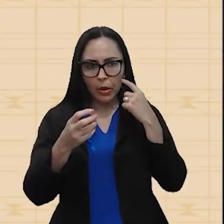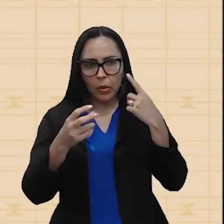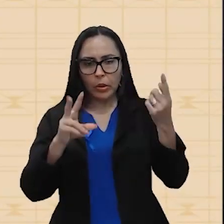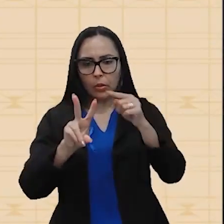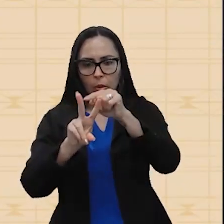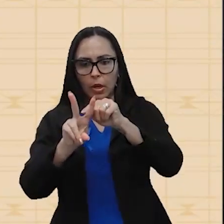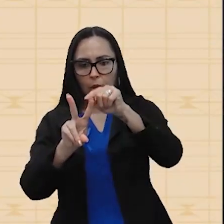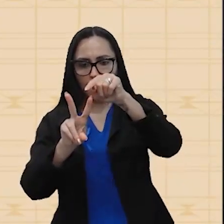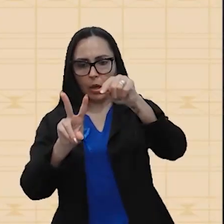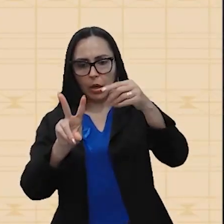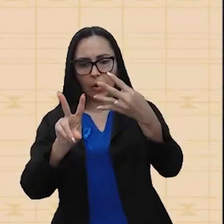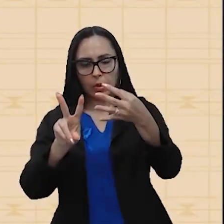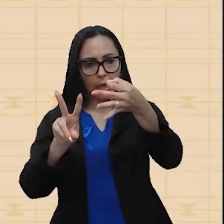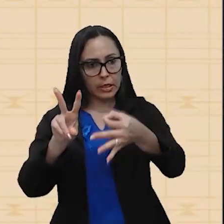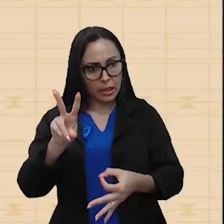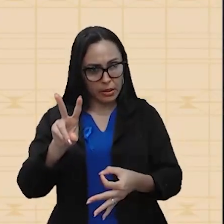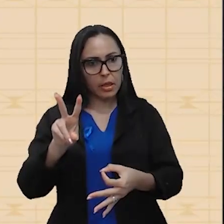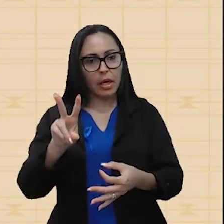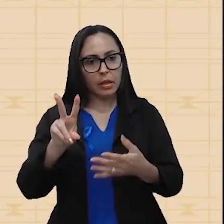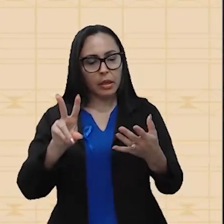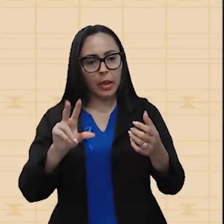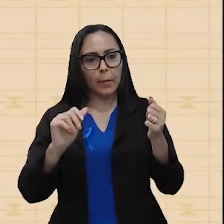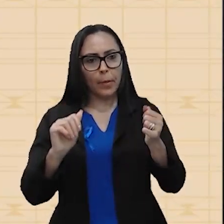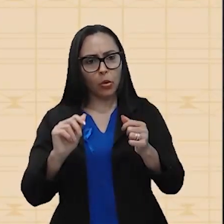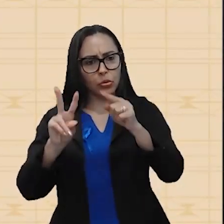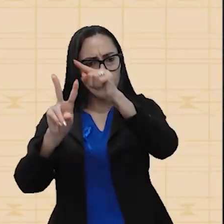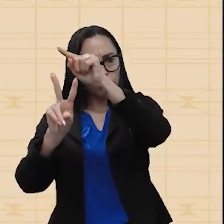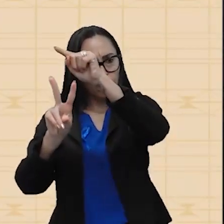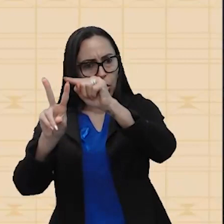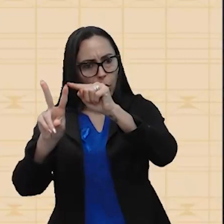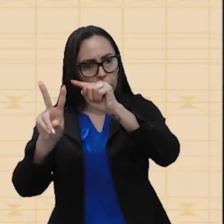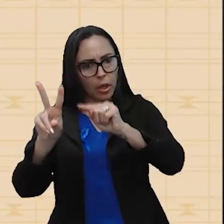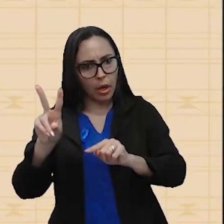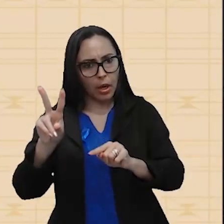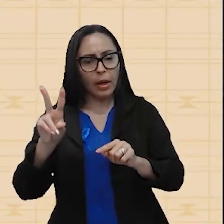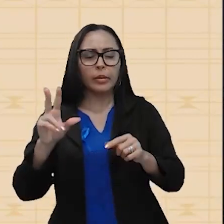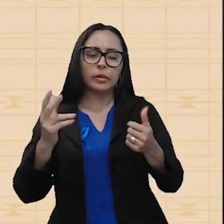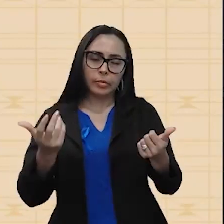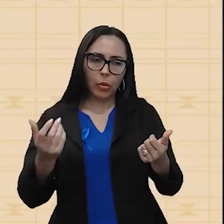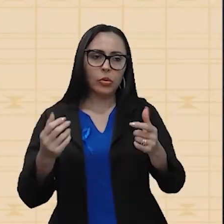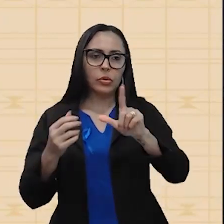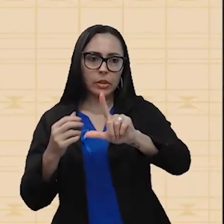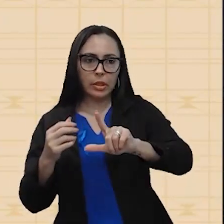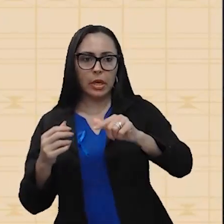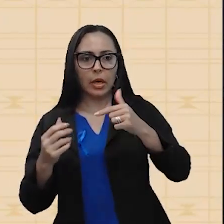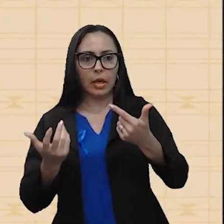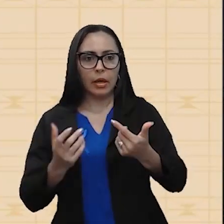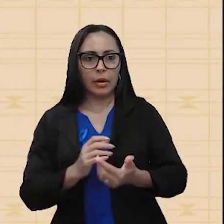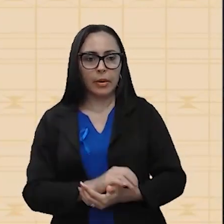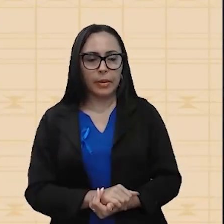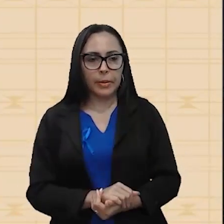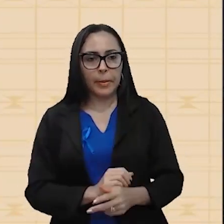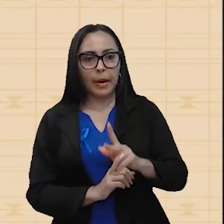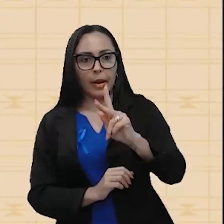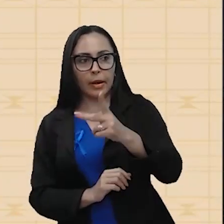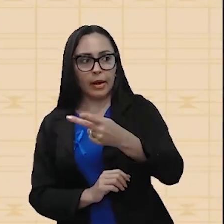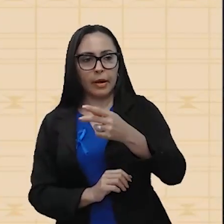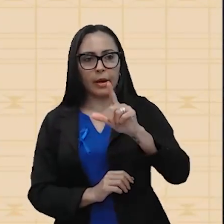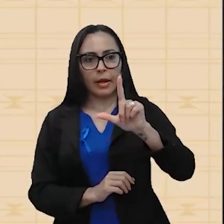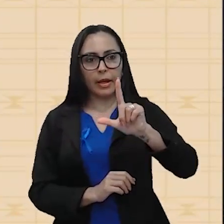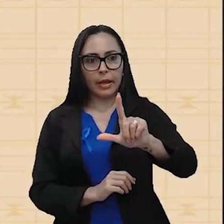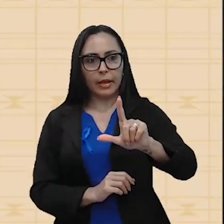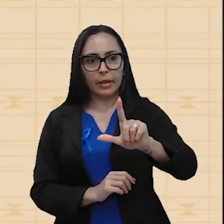o L ao quadrado eu posso eliminar aí potência e tirar o L da raiz. Fica assim, ó. H igual a